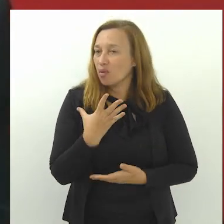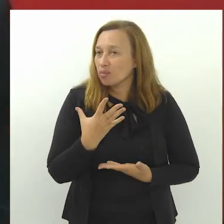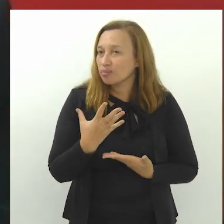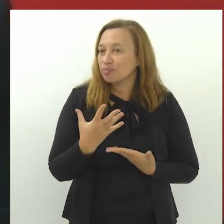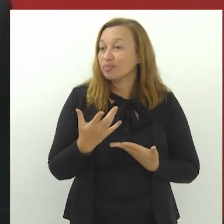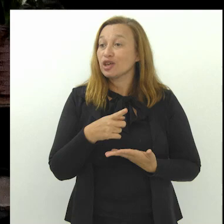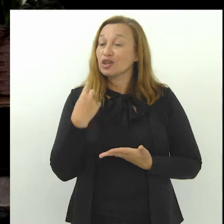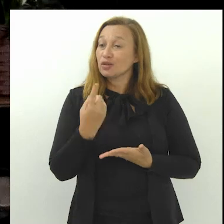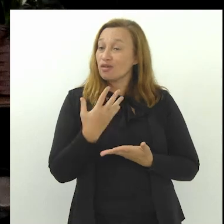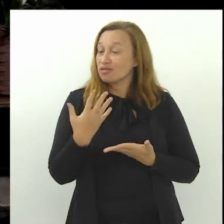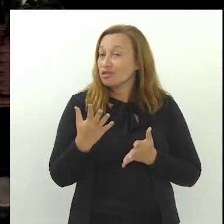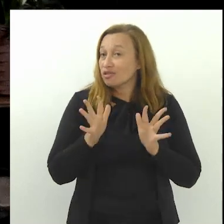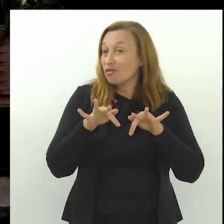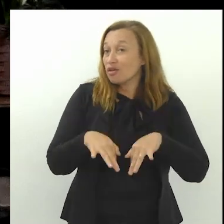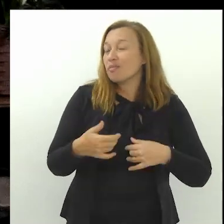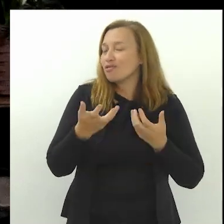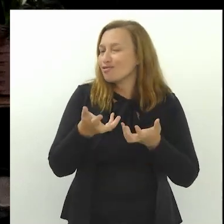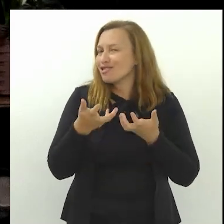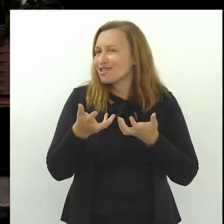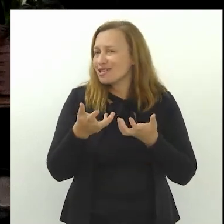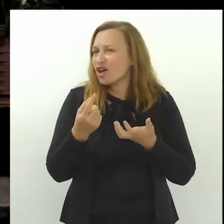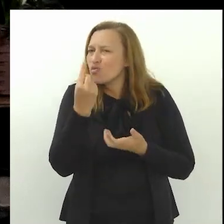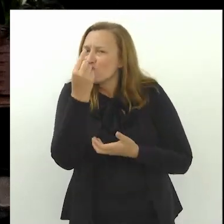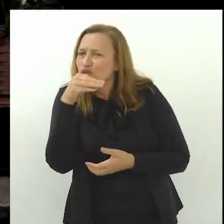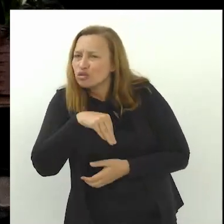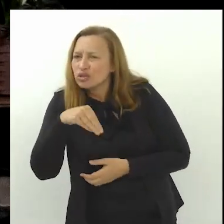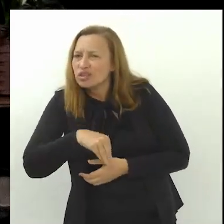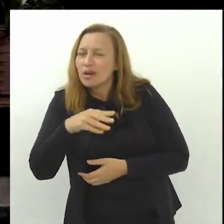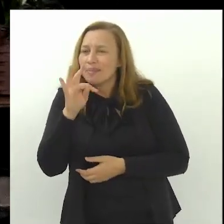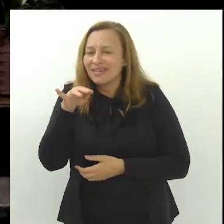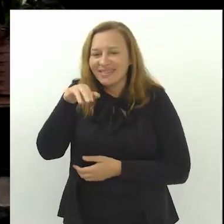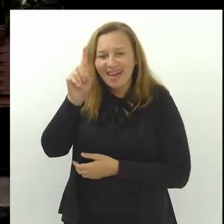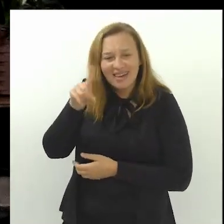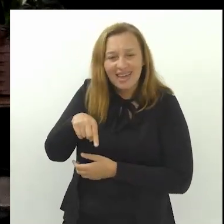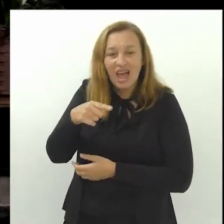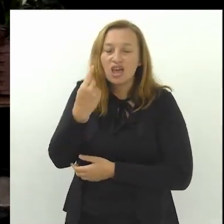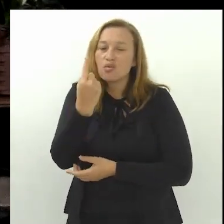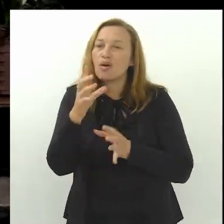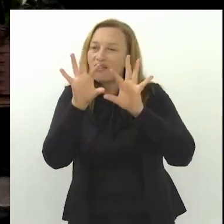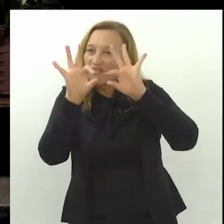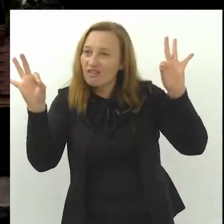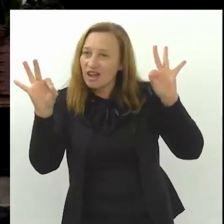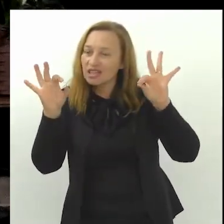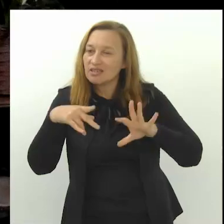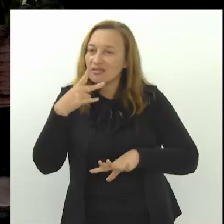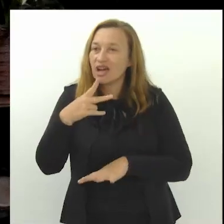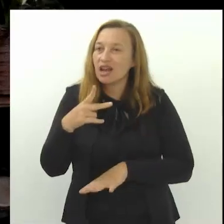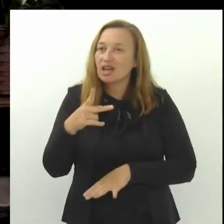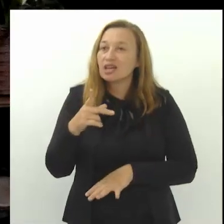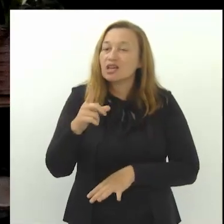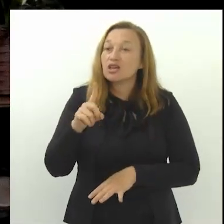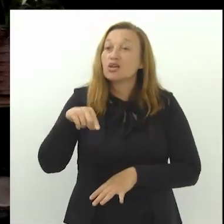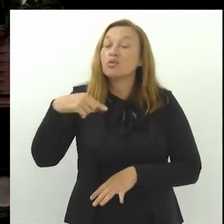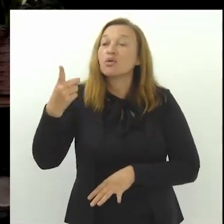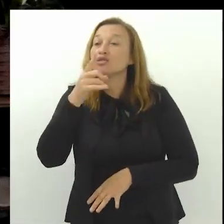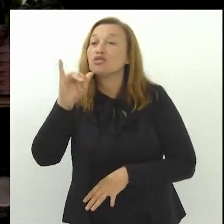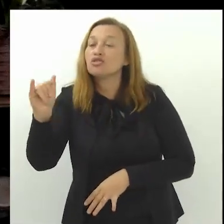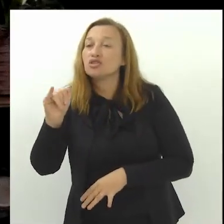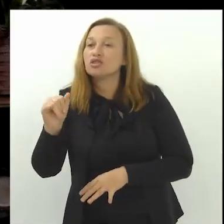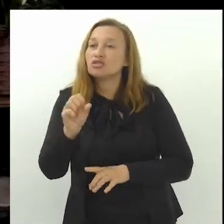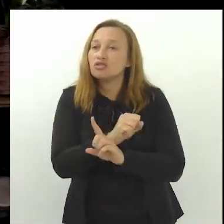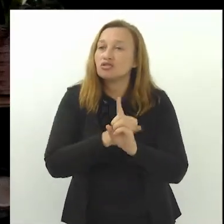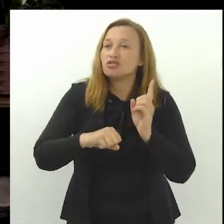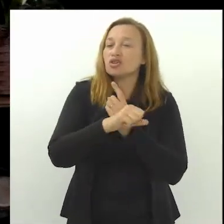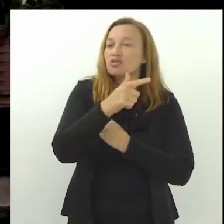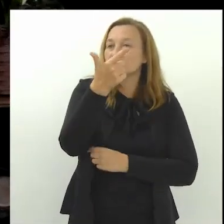final. Bom, e com isso a gente vai chegando ao fim, mas eu queria dar aqui um minutinho para a Tainá, em uma frase, dizer: